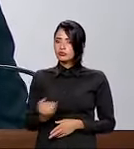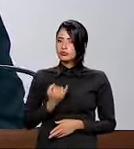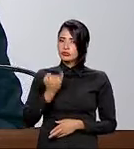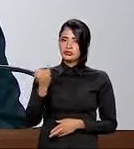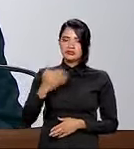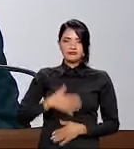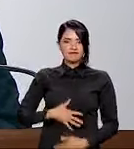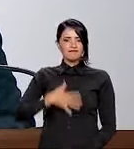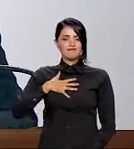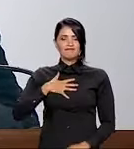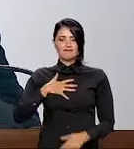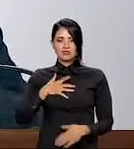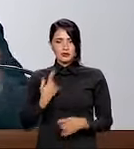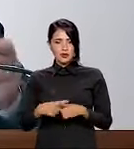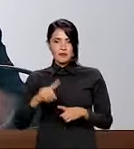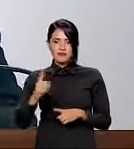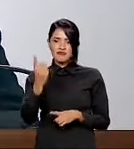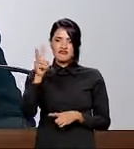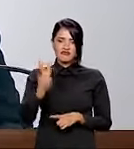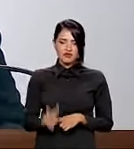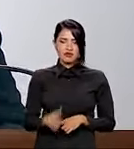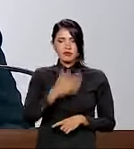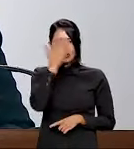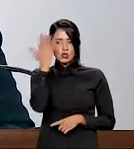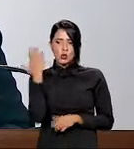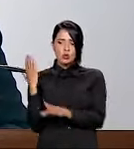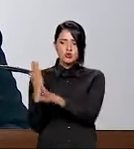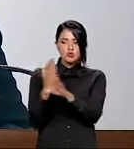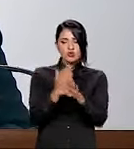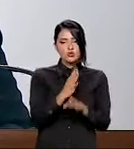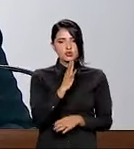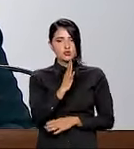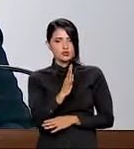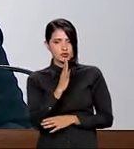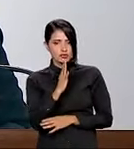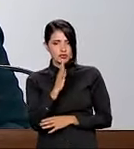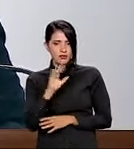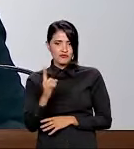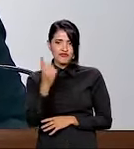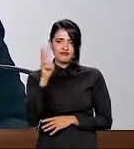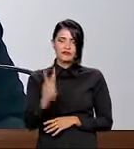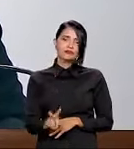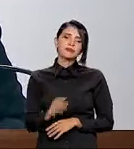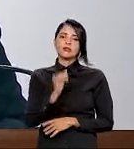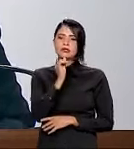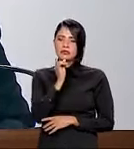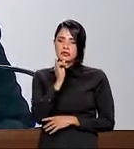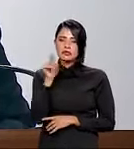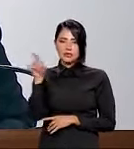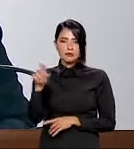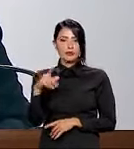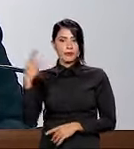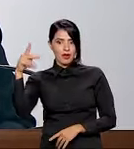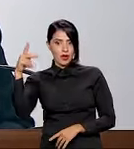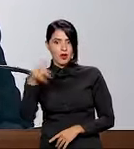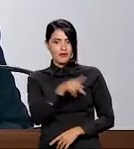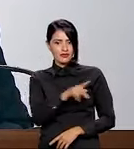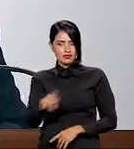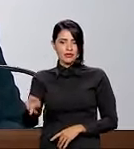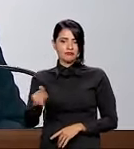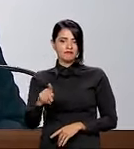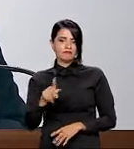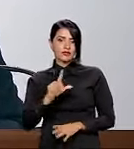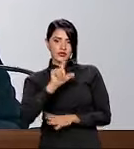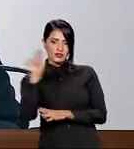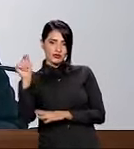gratificante, porque é a primeira vez que muita gente se conheceu. Por exemplo, o presidente do Paraguai se despediu